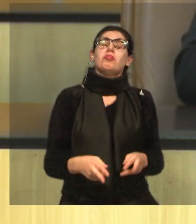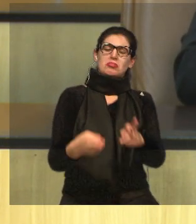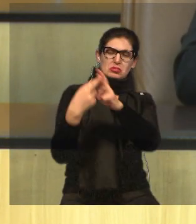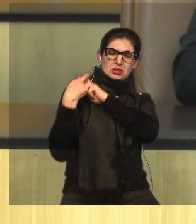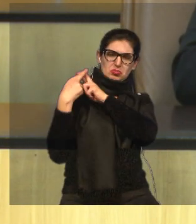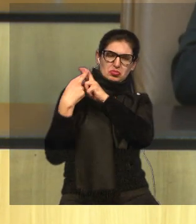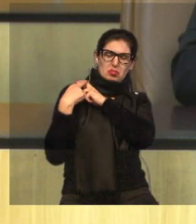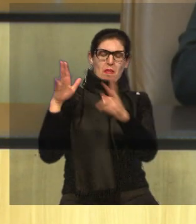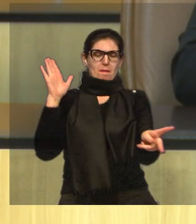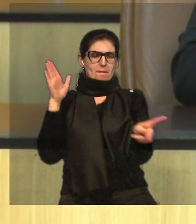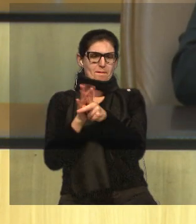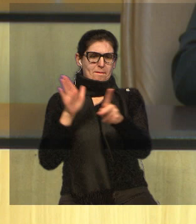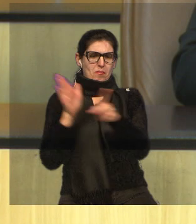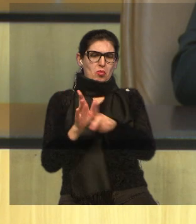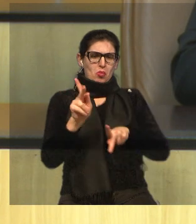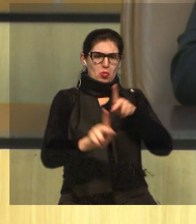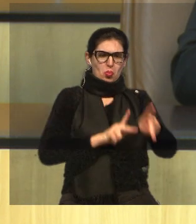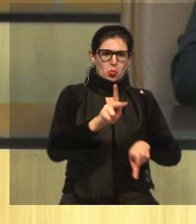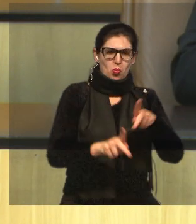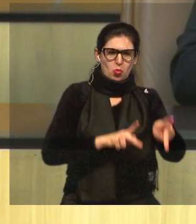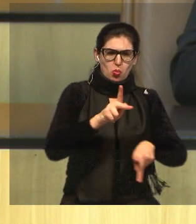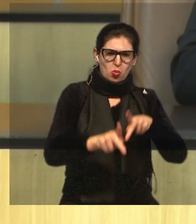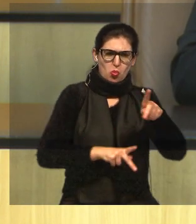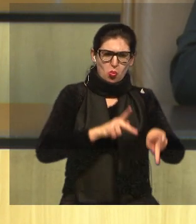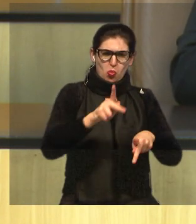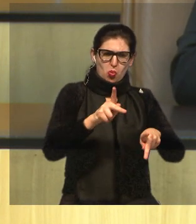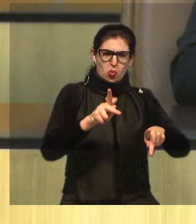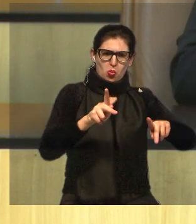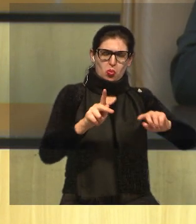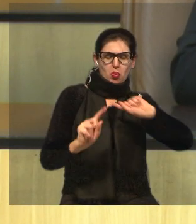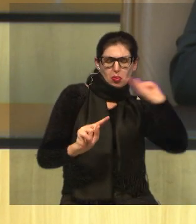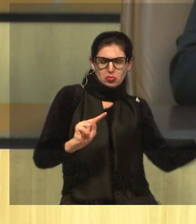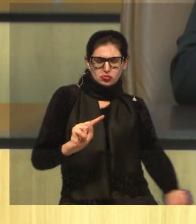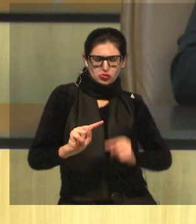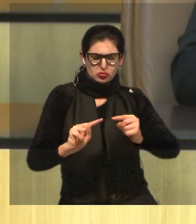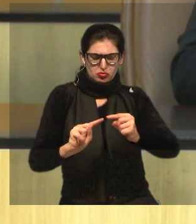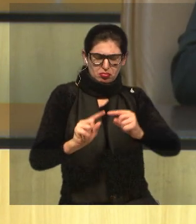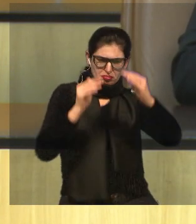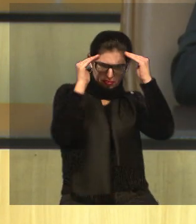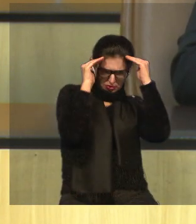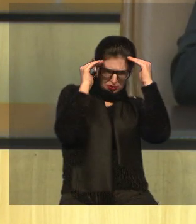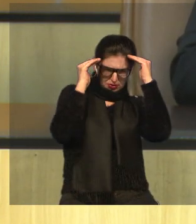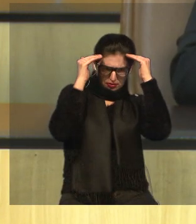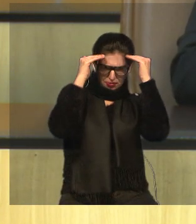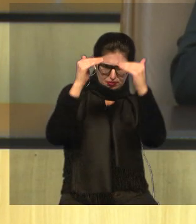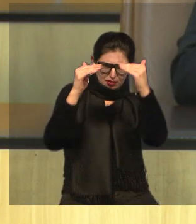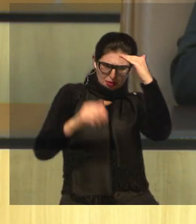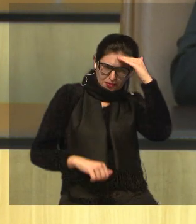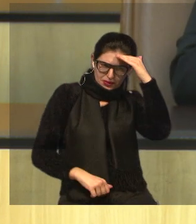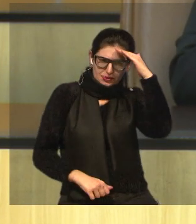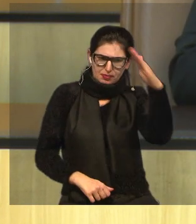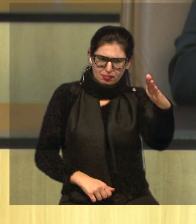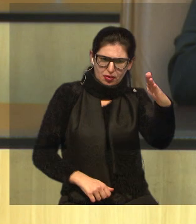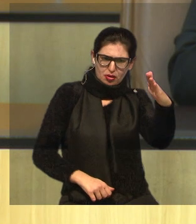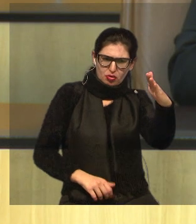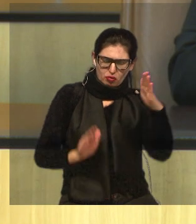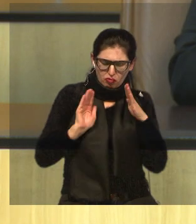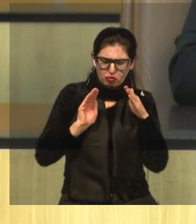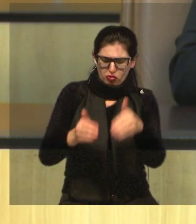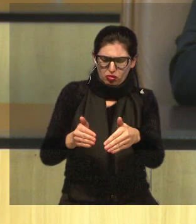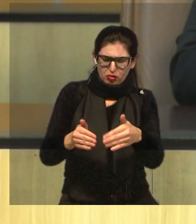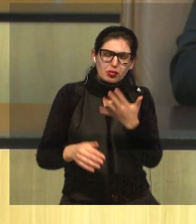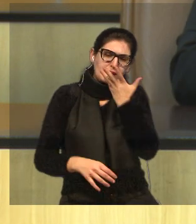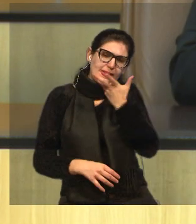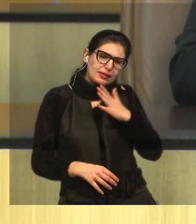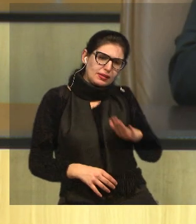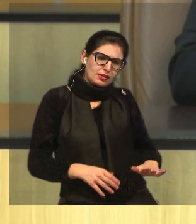ela mesma, da gente ter como prioridade absoluta a criança e adolescente. E